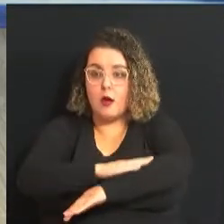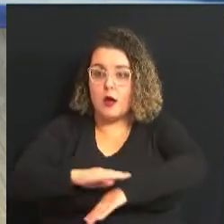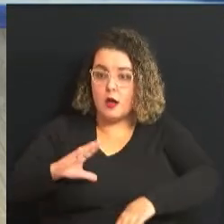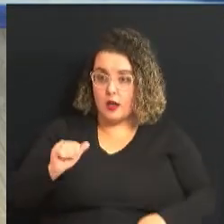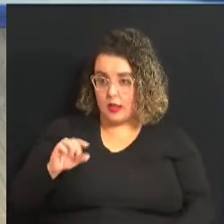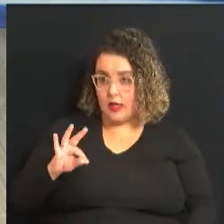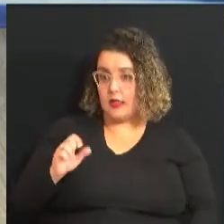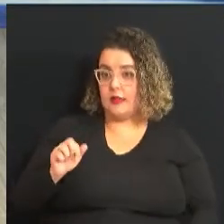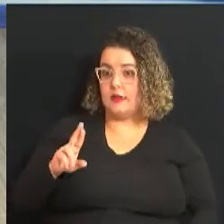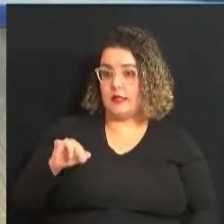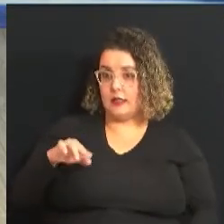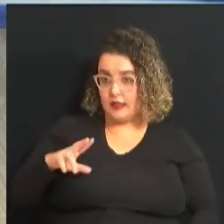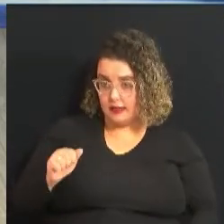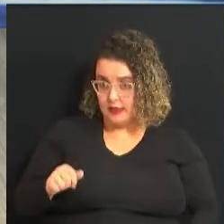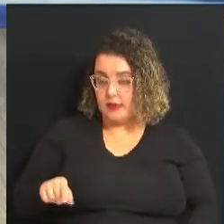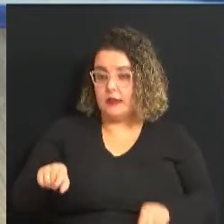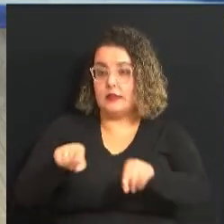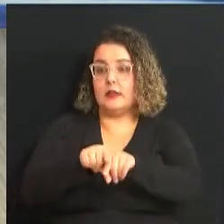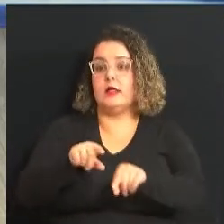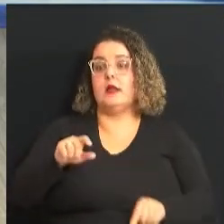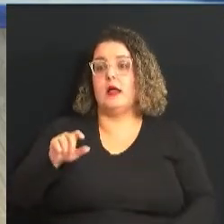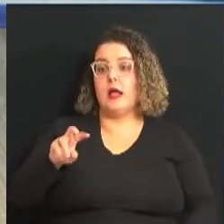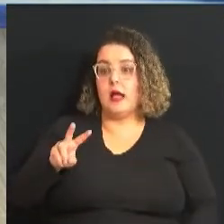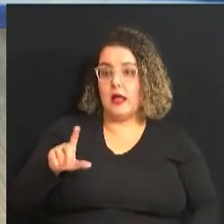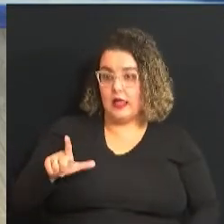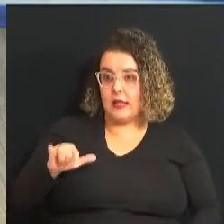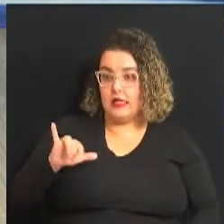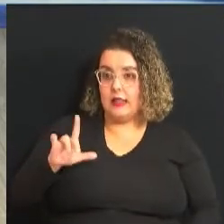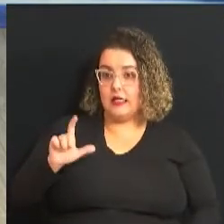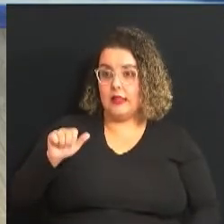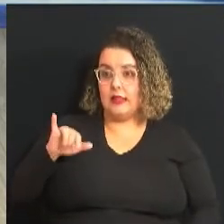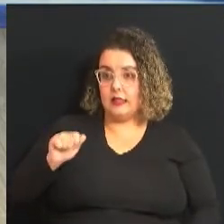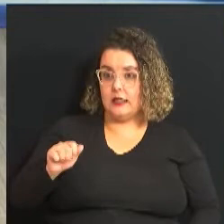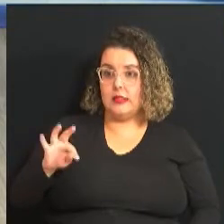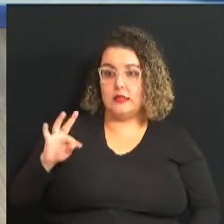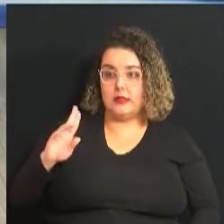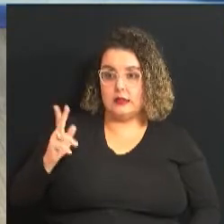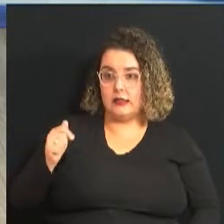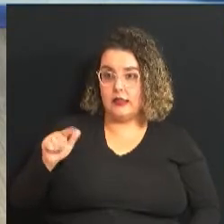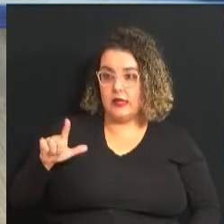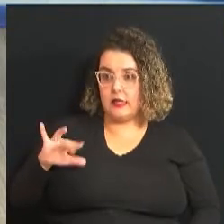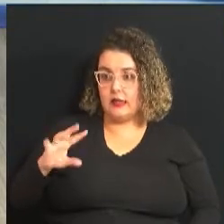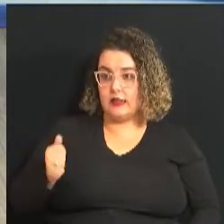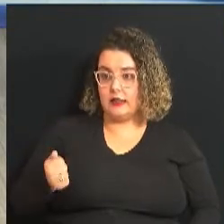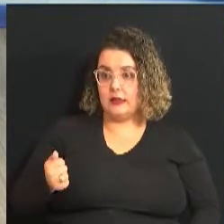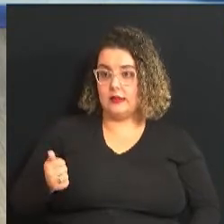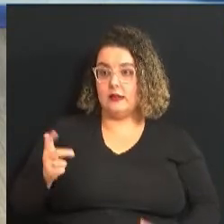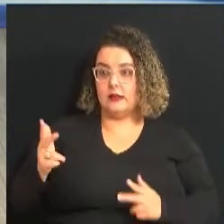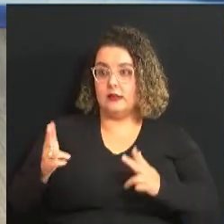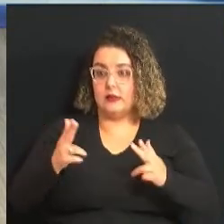está perguntando, a Lilian, a Thalita, pergunta em comum aqui.